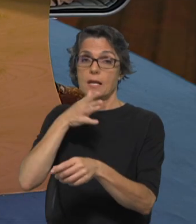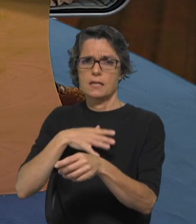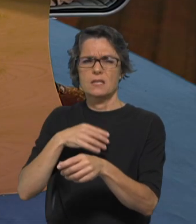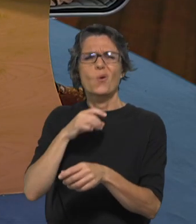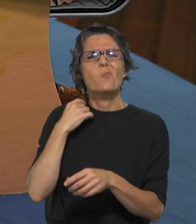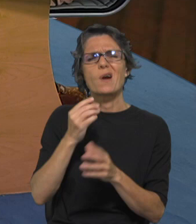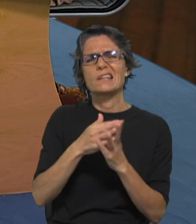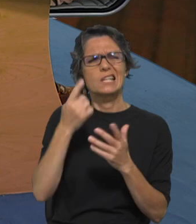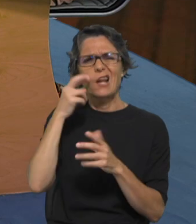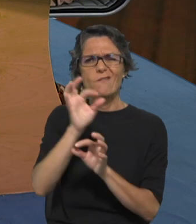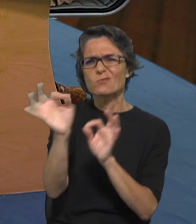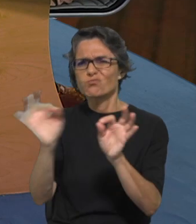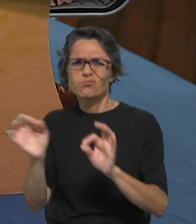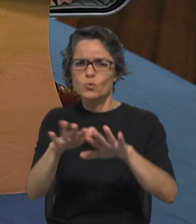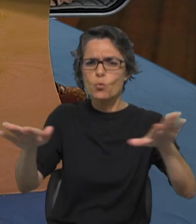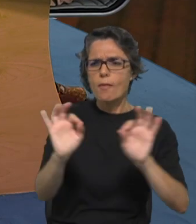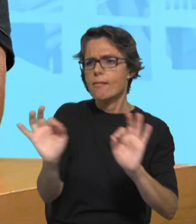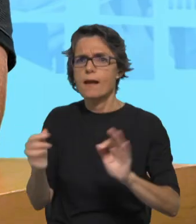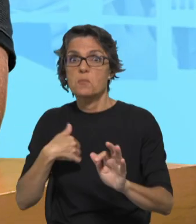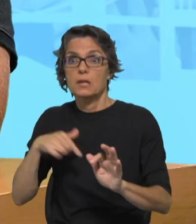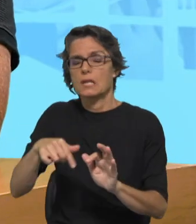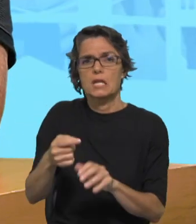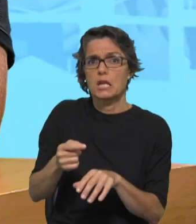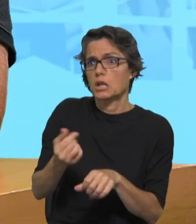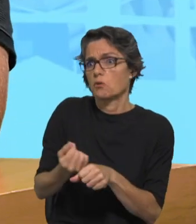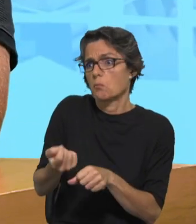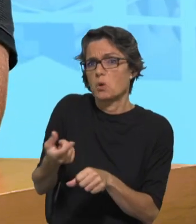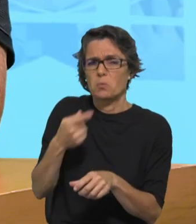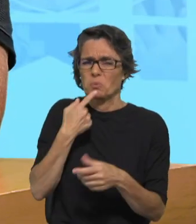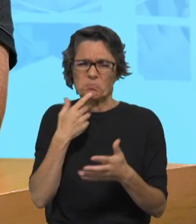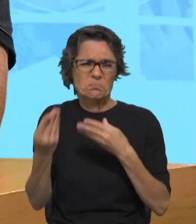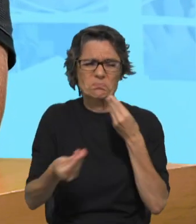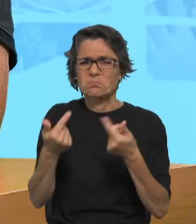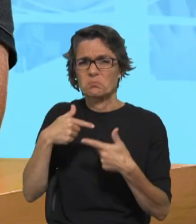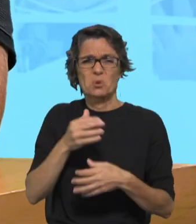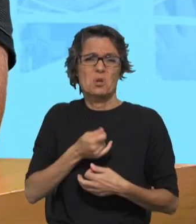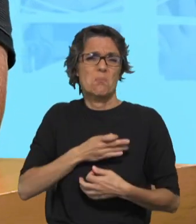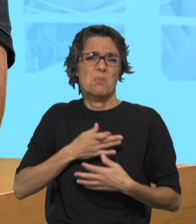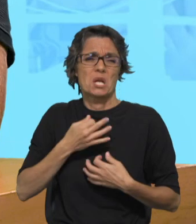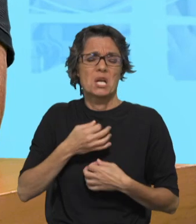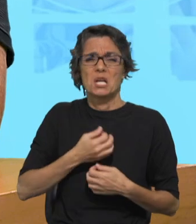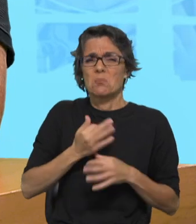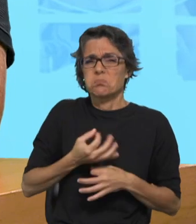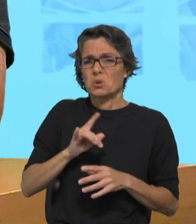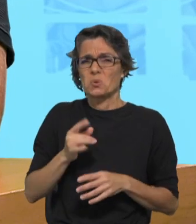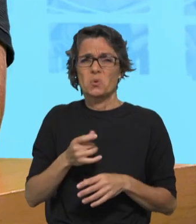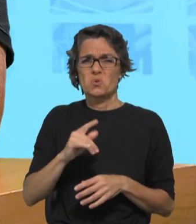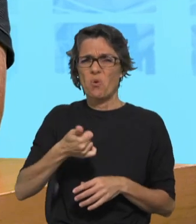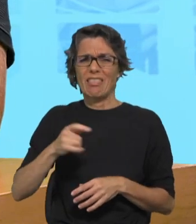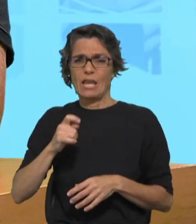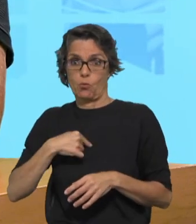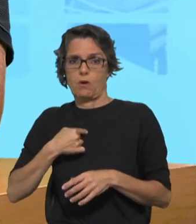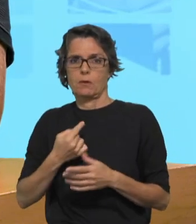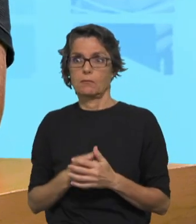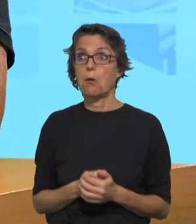veja lá se está tudo bem no altar, porque eu estou aqui há pouco tempo e eu não percebo nada disto, eu nem sou crente, eu sou ateu. Eu disse, sim, senhor, muito